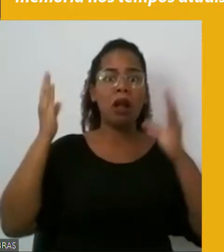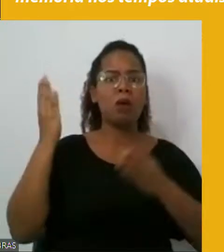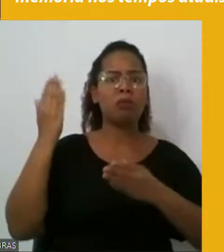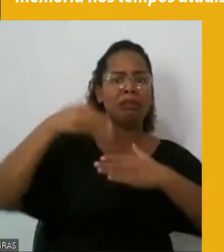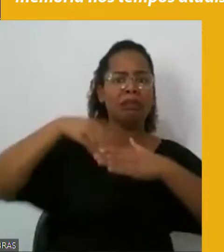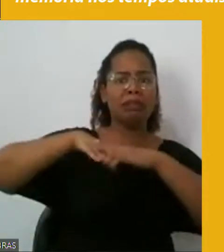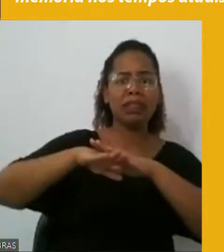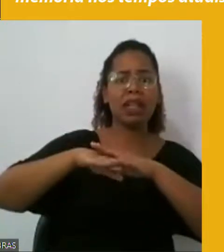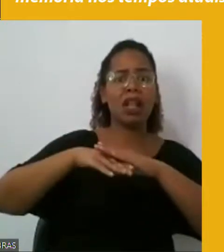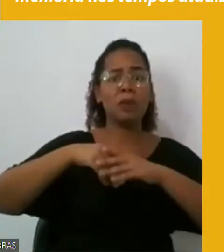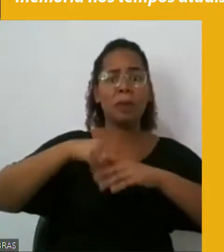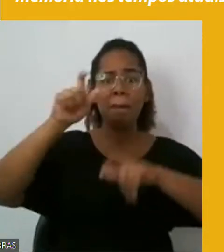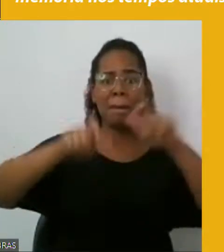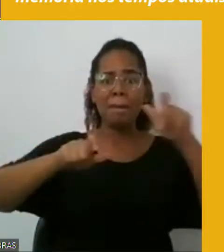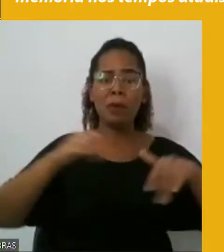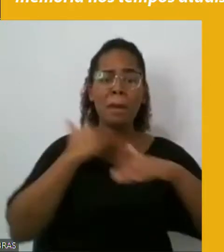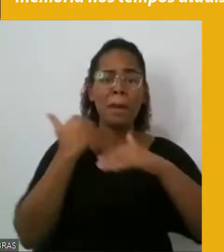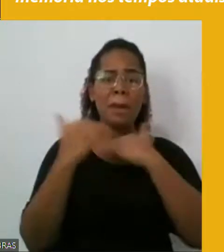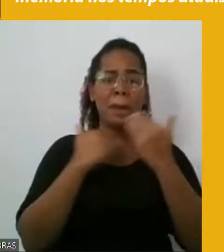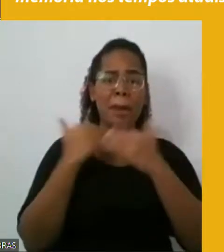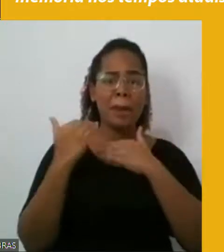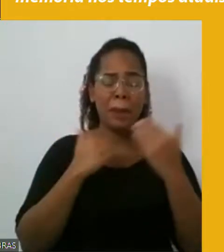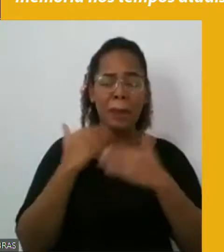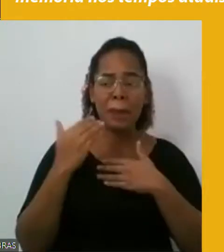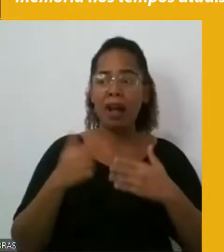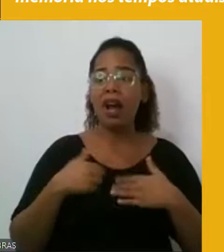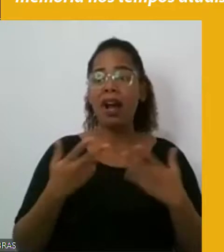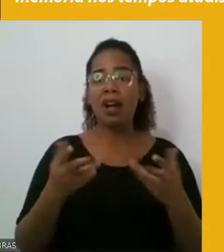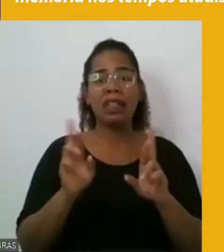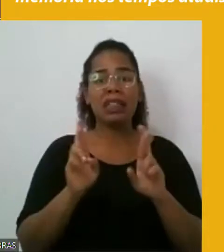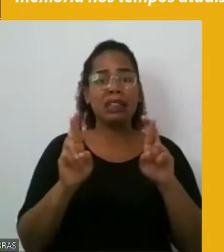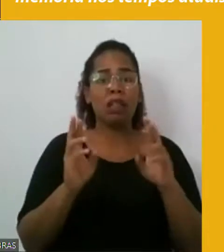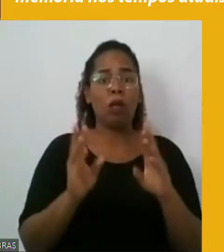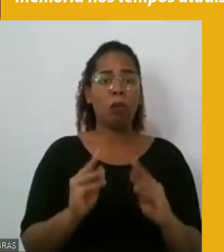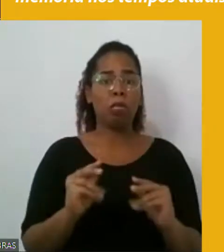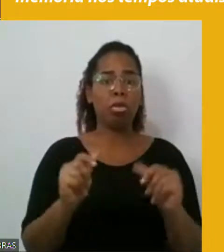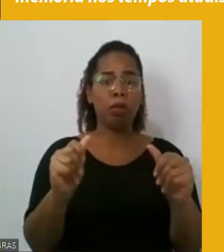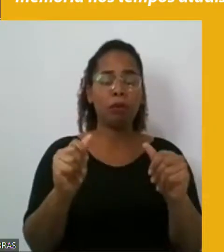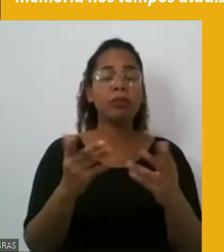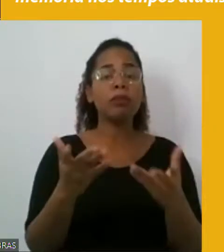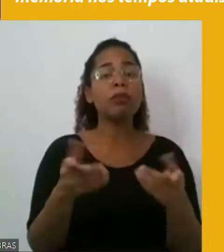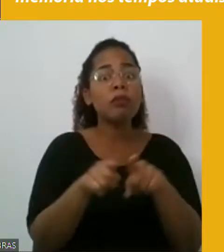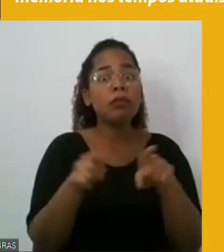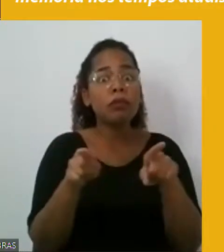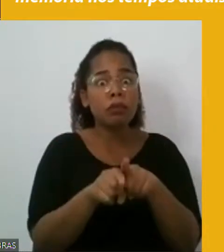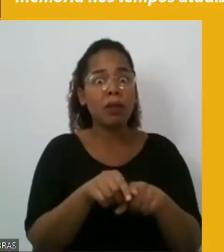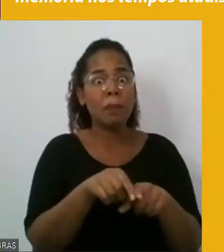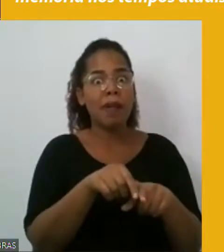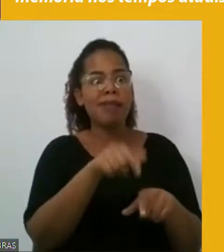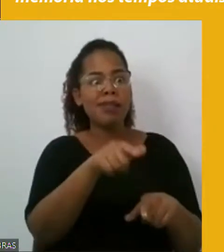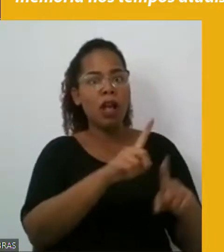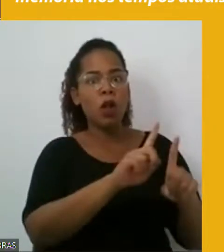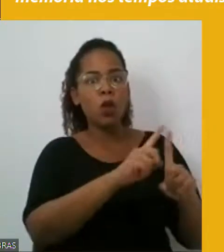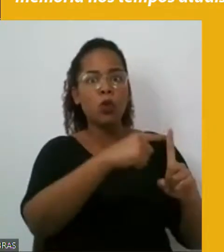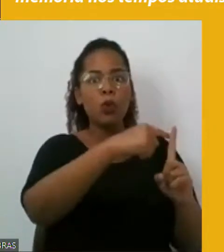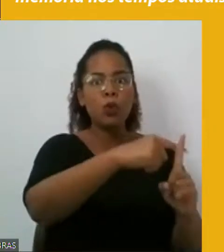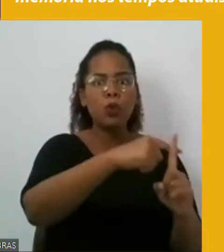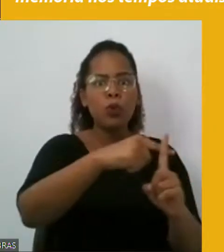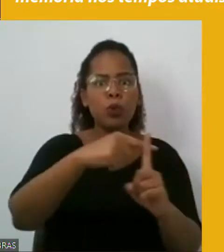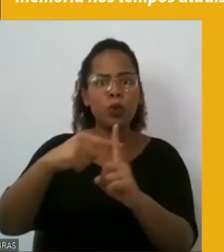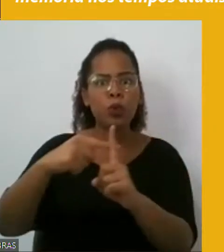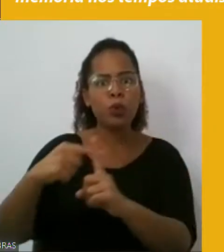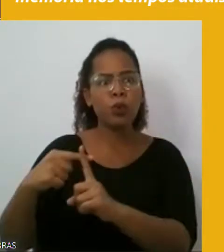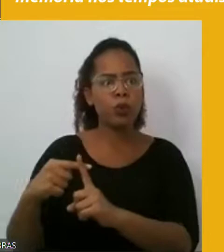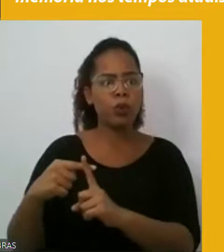em vez de decrescer, se agrava. O necrotério permanece cheio de corpos que se decompõem.